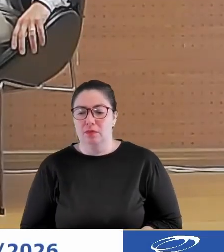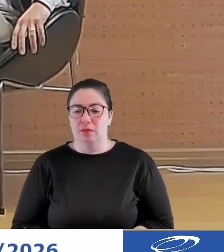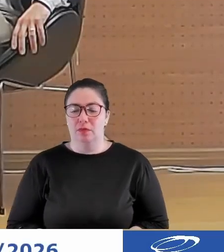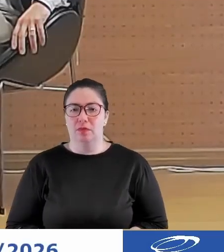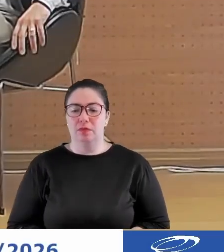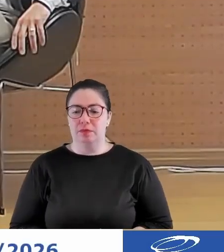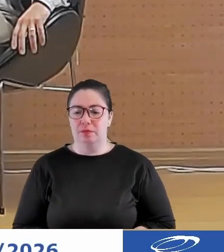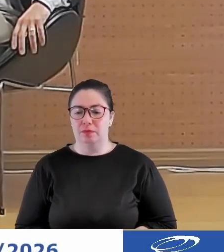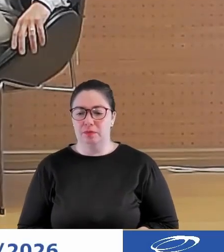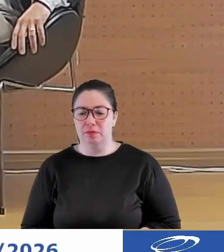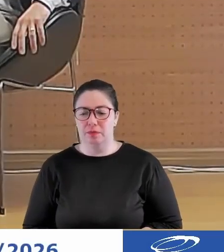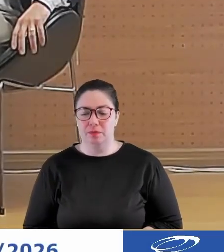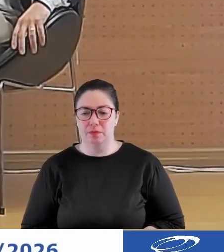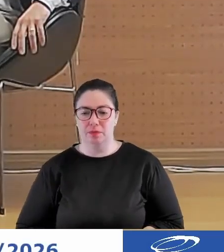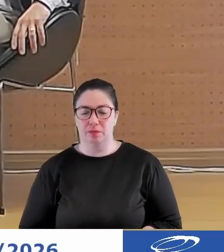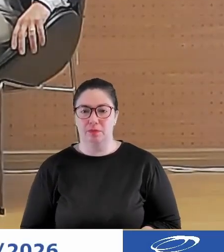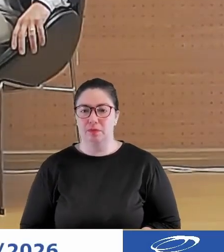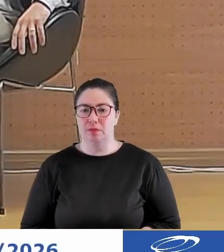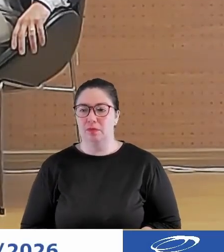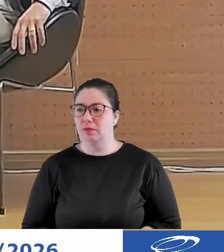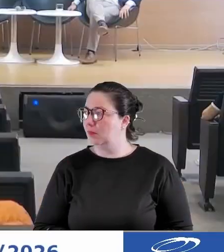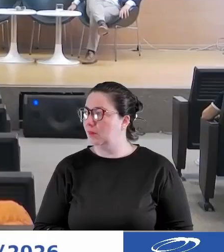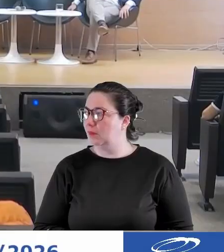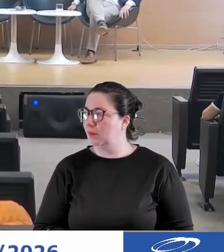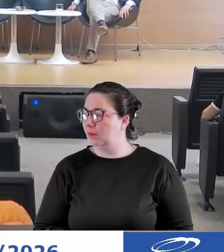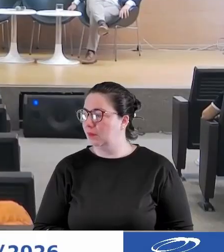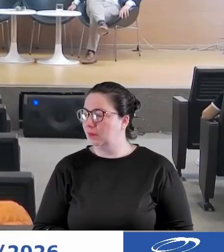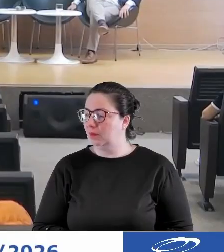my colleague Carol to ask.